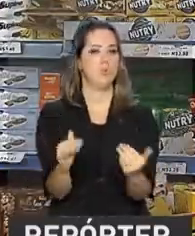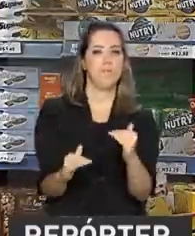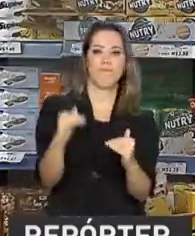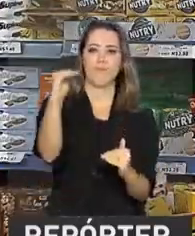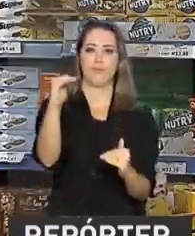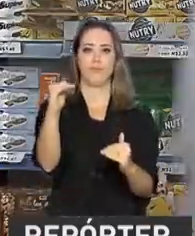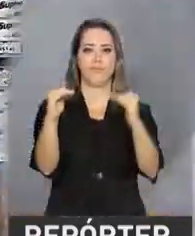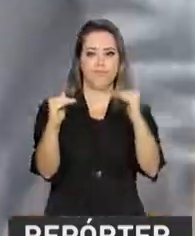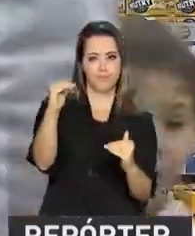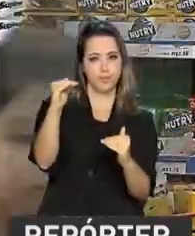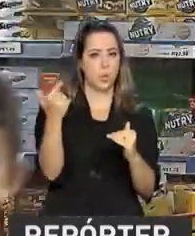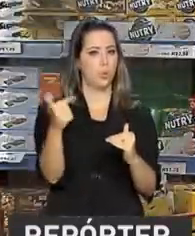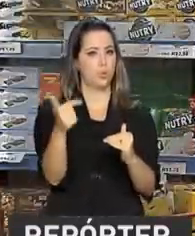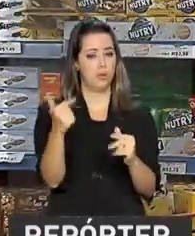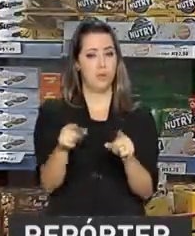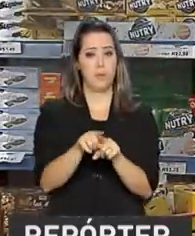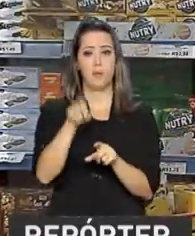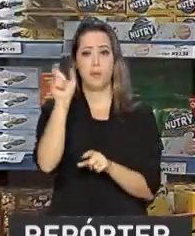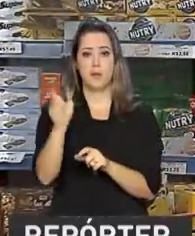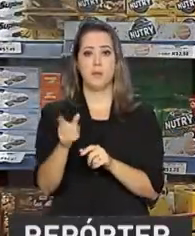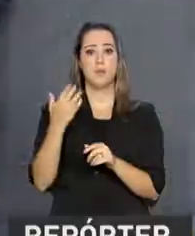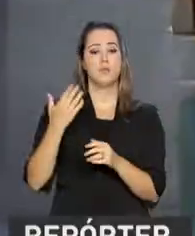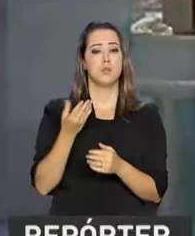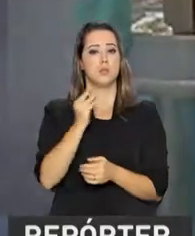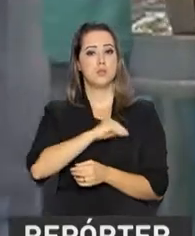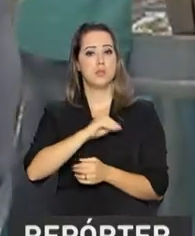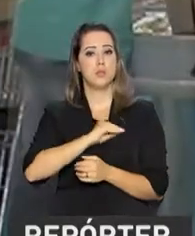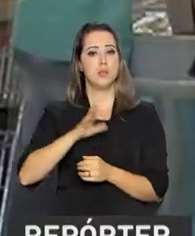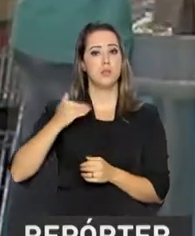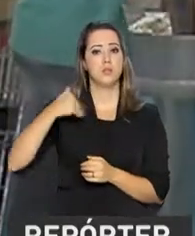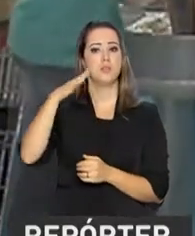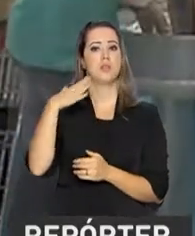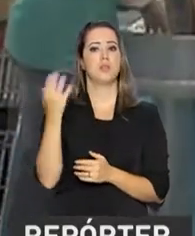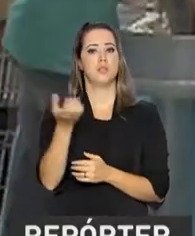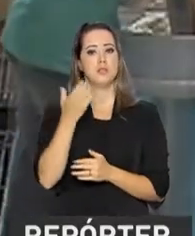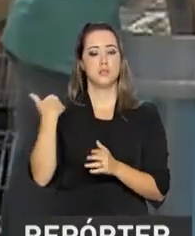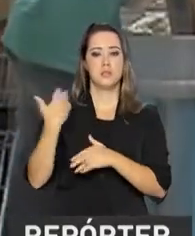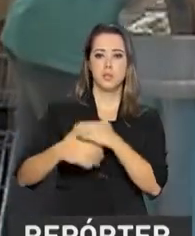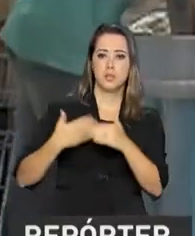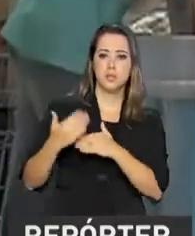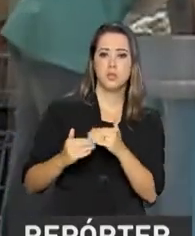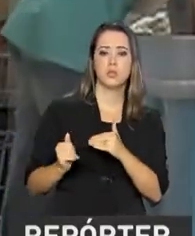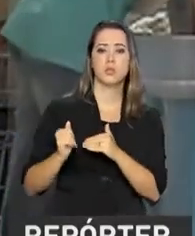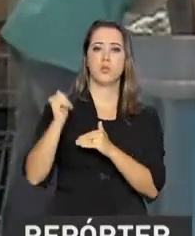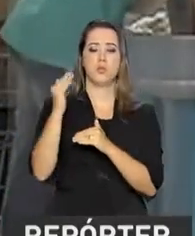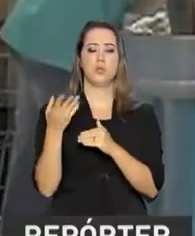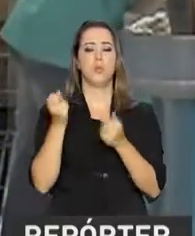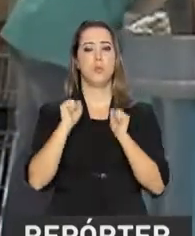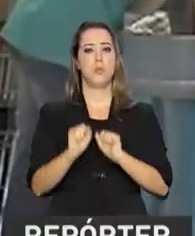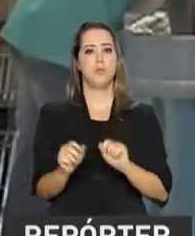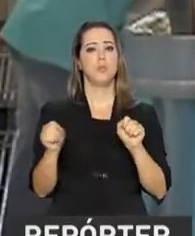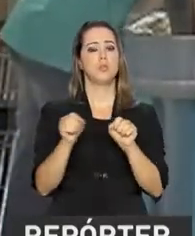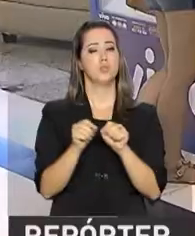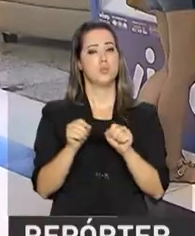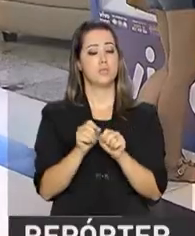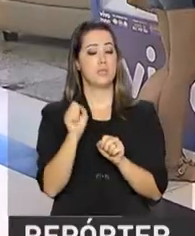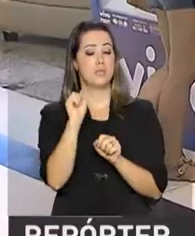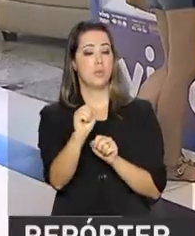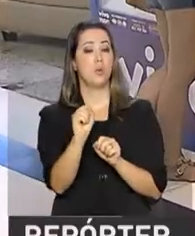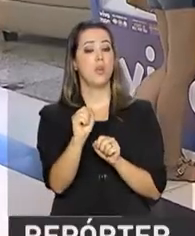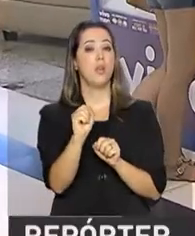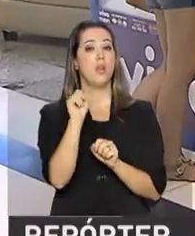e com a ideia que ganha mais que quer continuar recebendo mais ao se aposentar pode fazer uma previdência